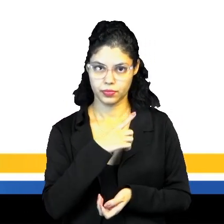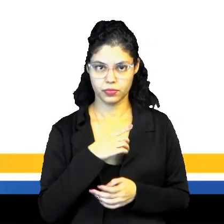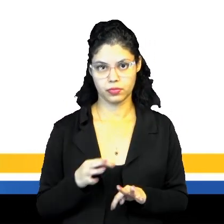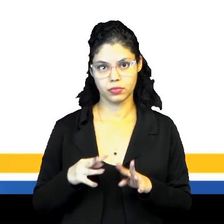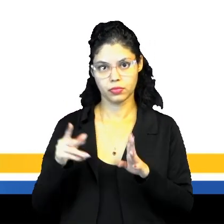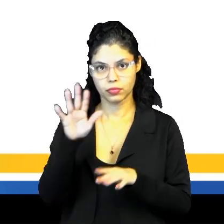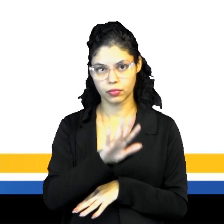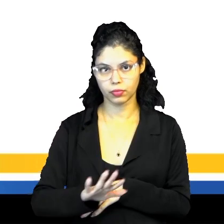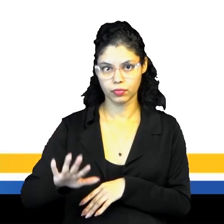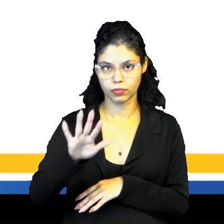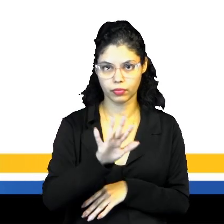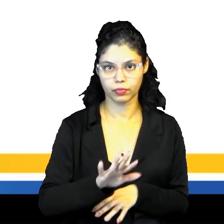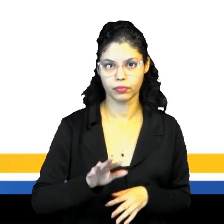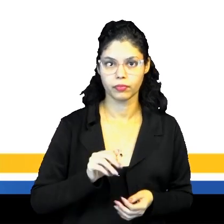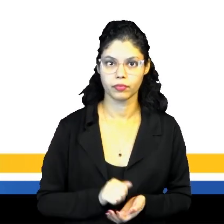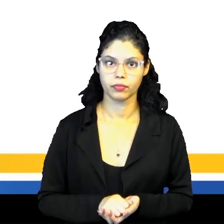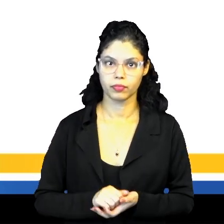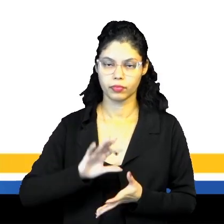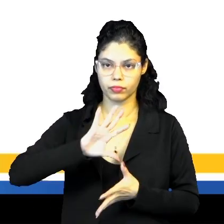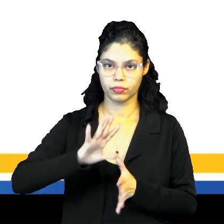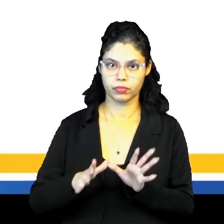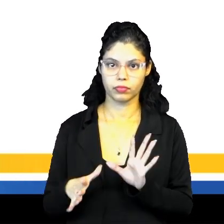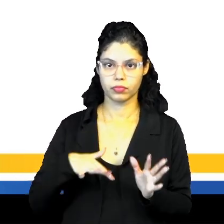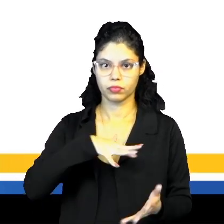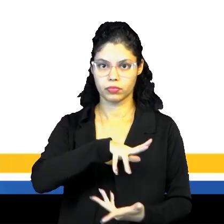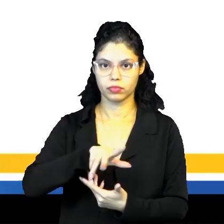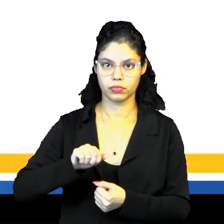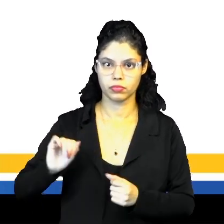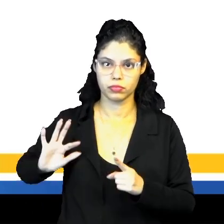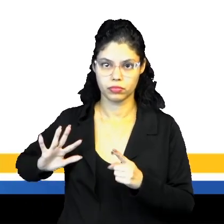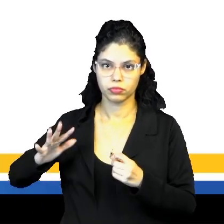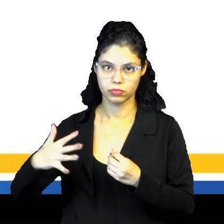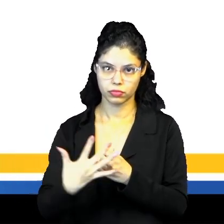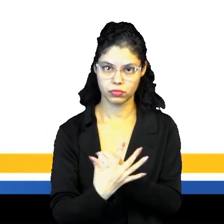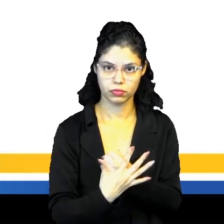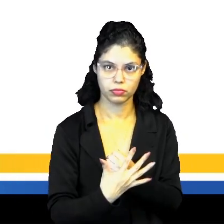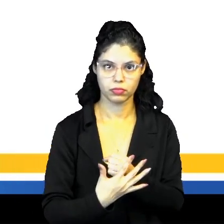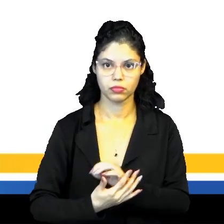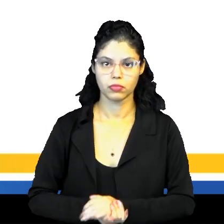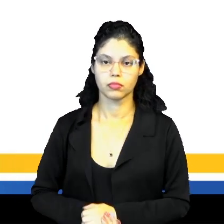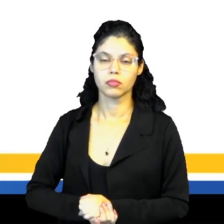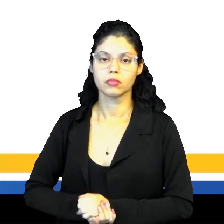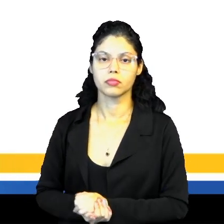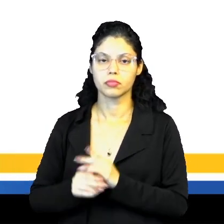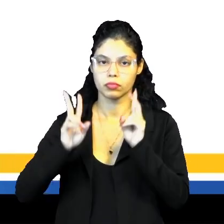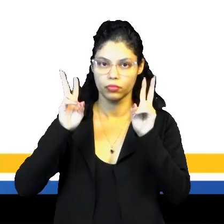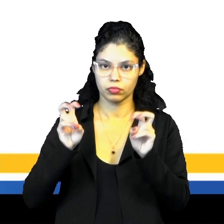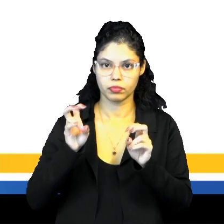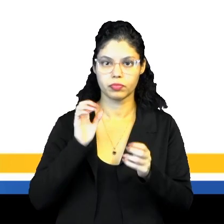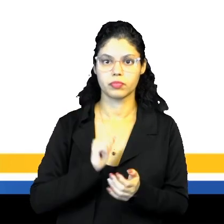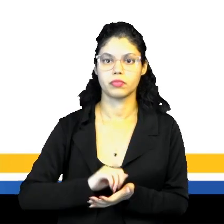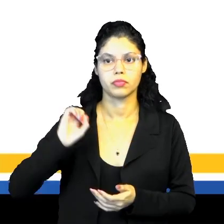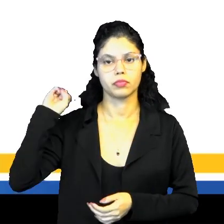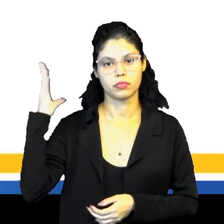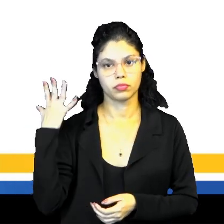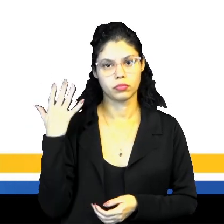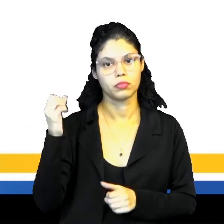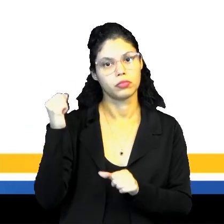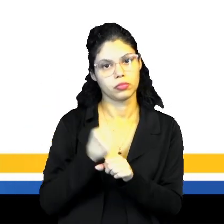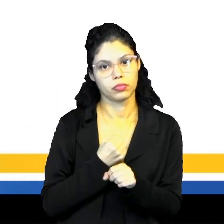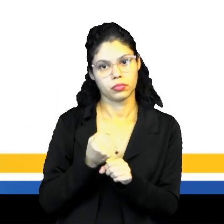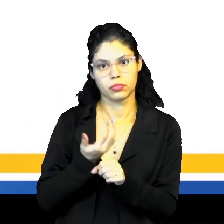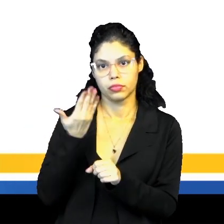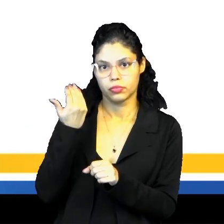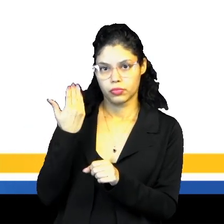todos, né? Questão aí da pandemia, da Covid-19, né? Esse tema já é bem recorrente, né? De alguns anos